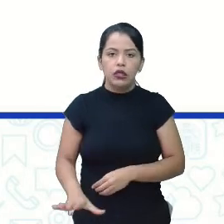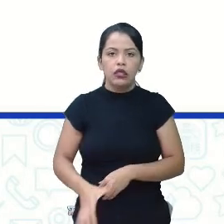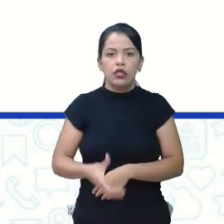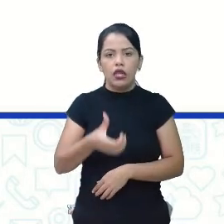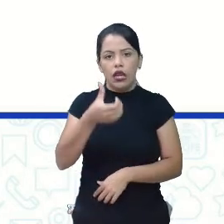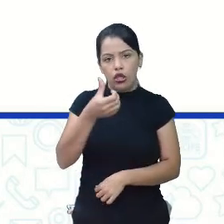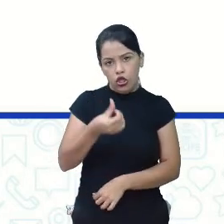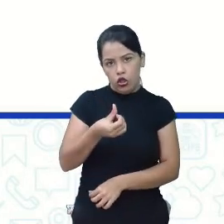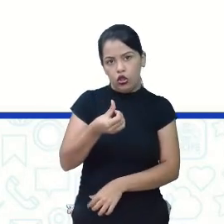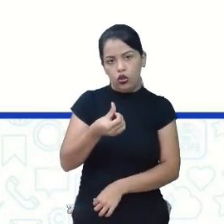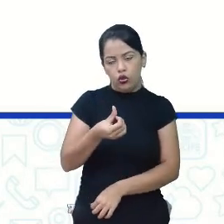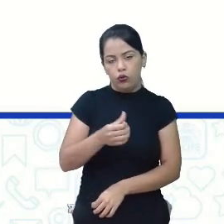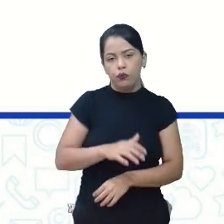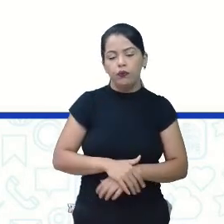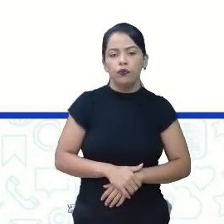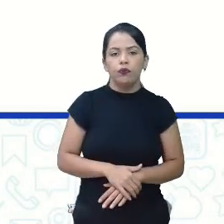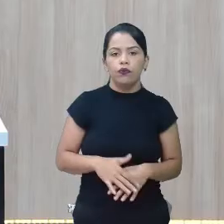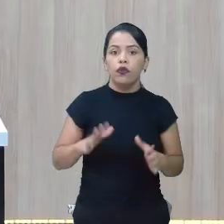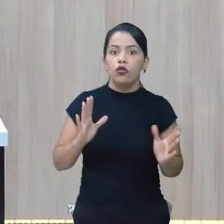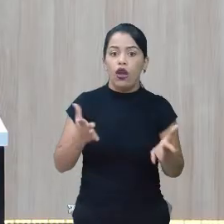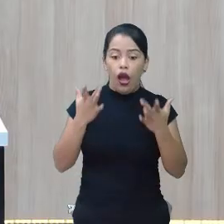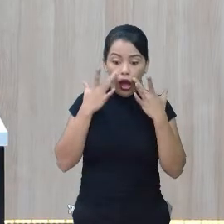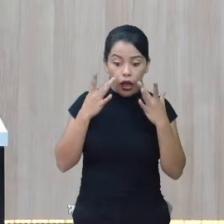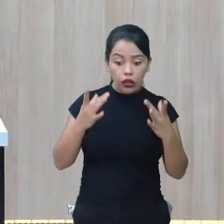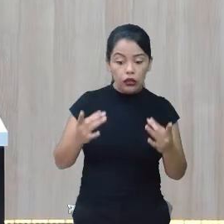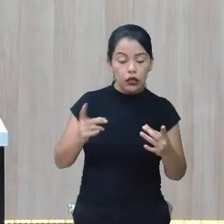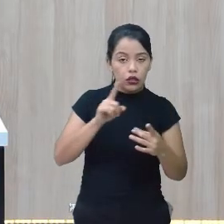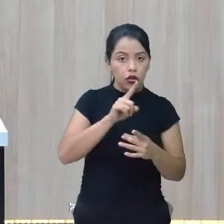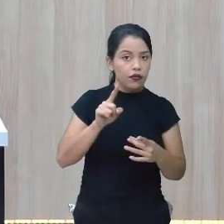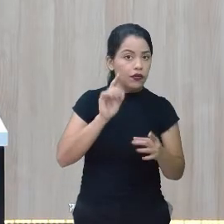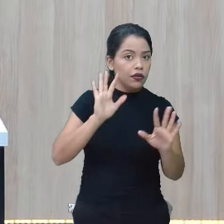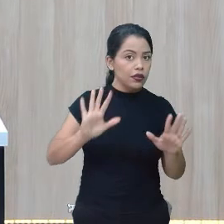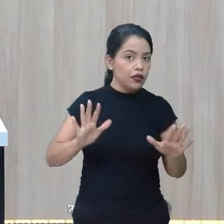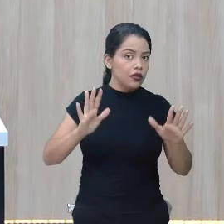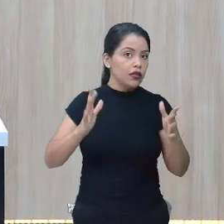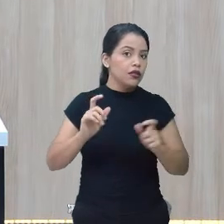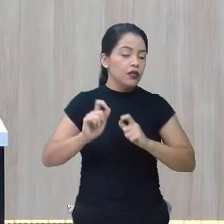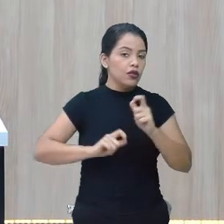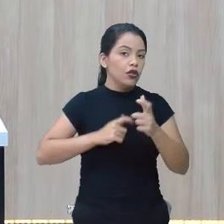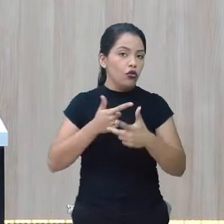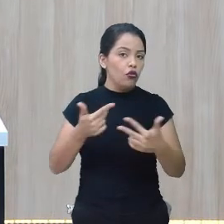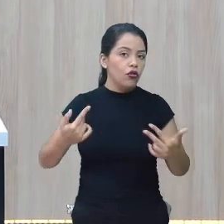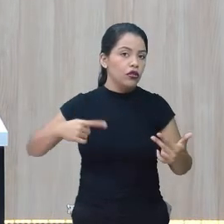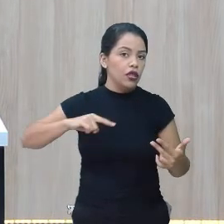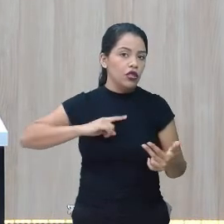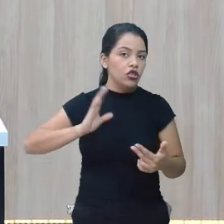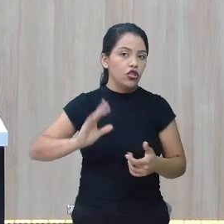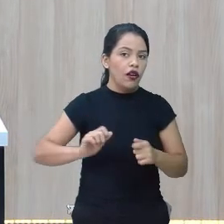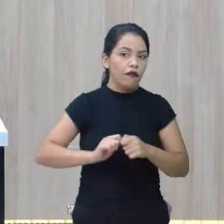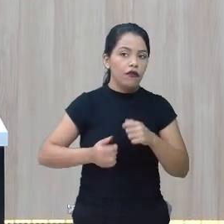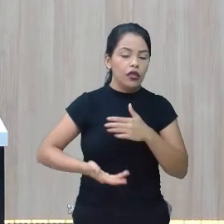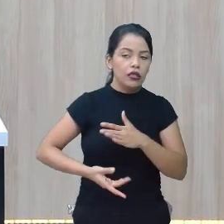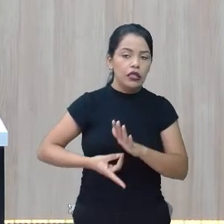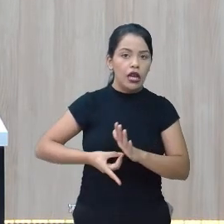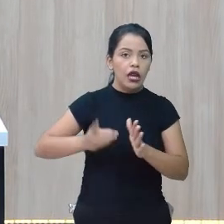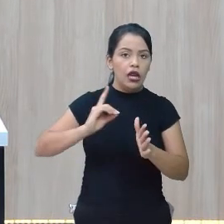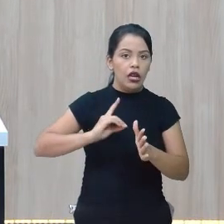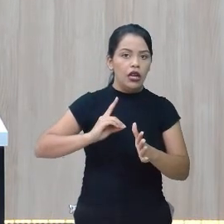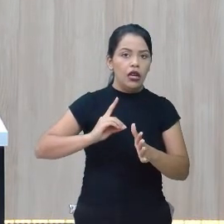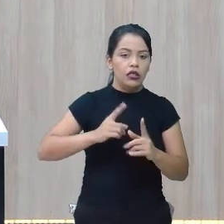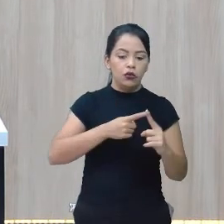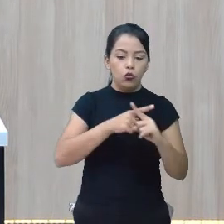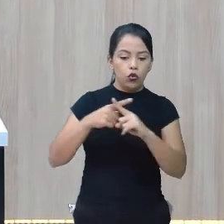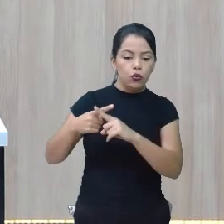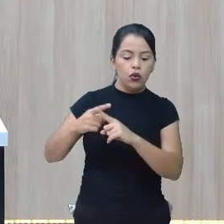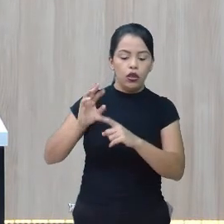3 cubinhos. Olha, já está chamando a atenção de vocês aí, eu tenho certeza, de coisas que a gente já fez anteriormente, né?